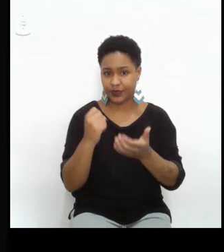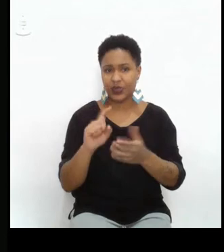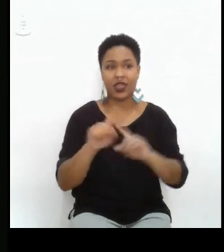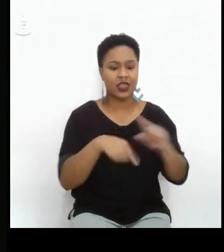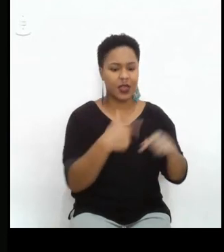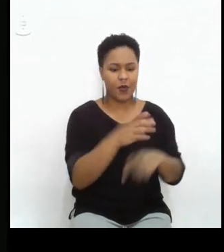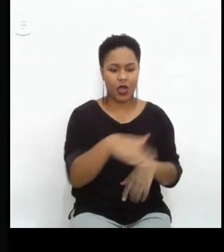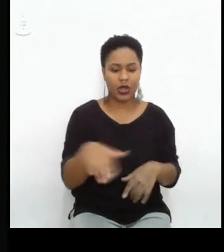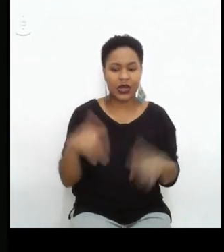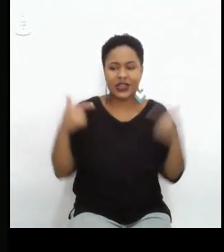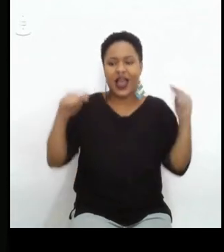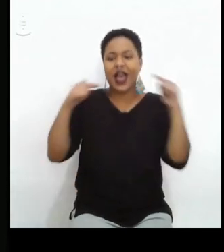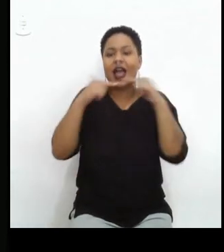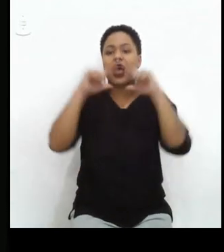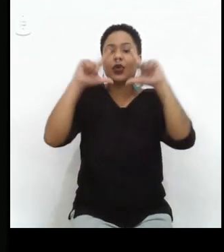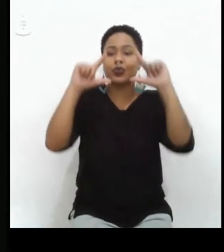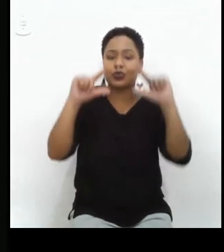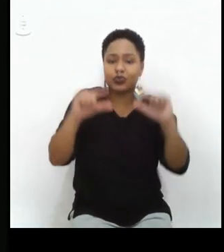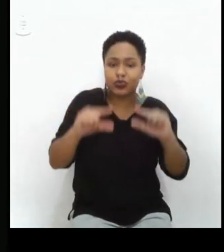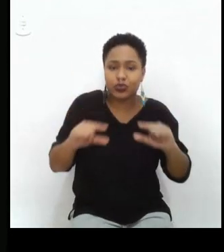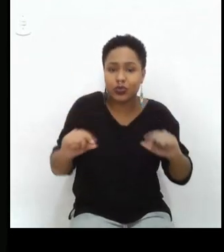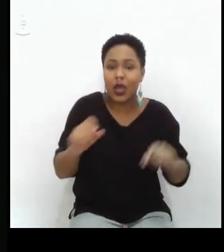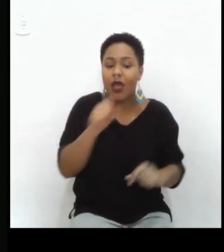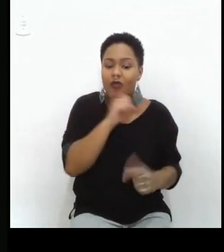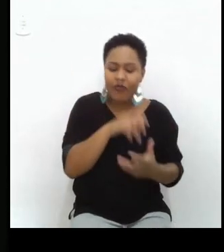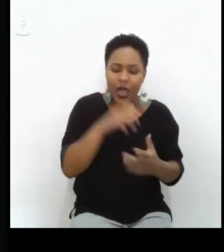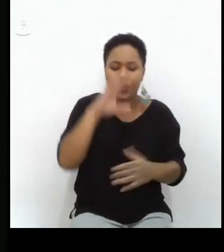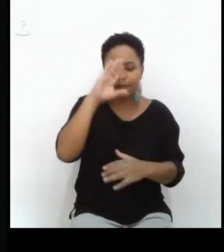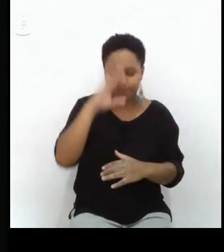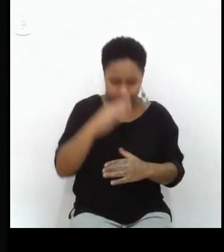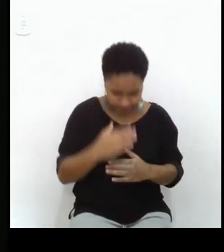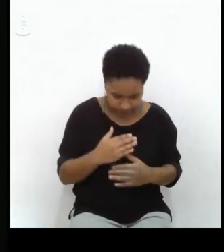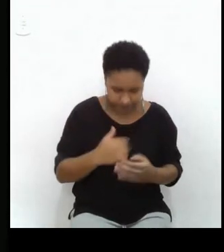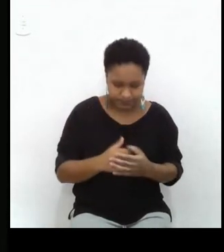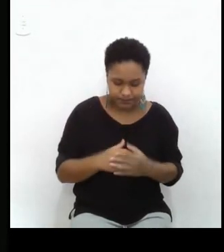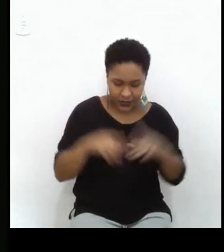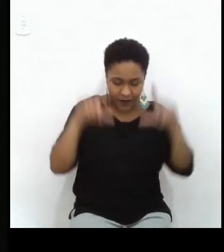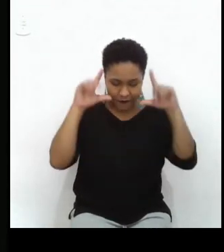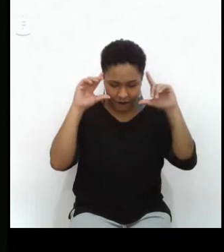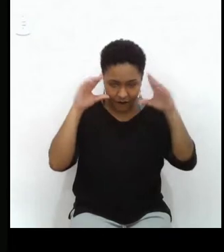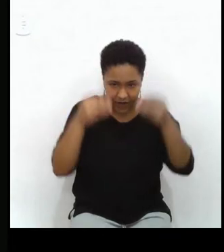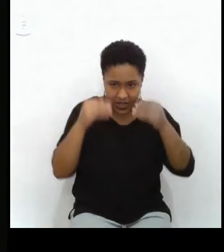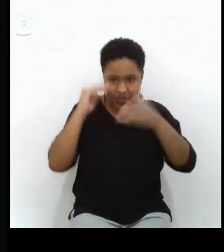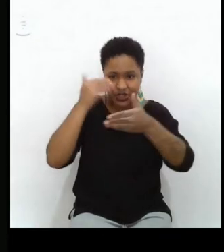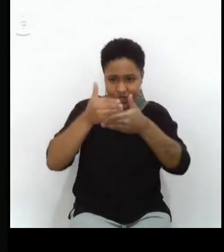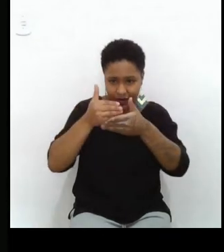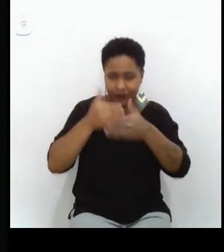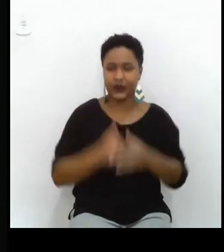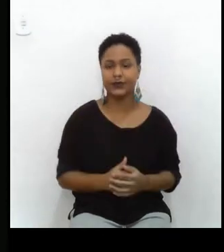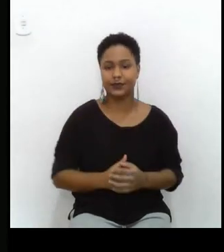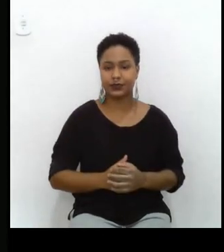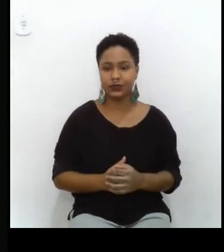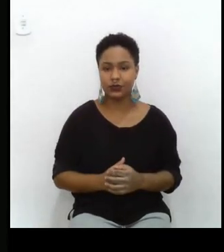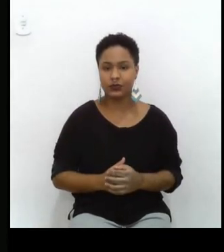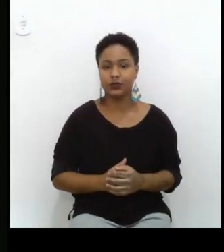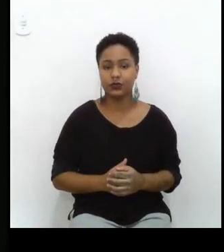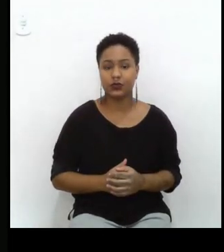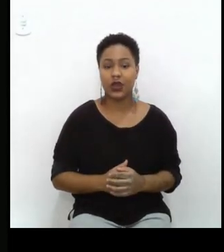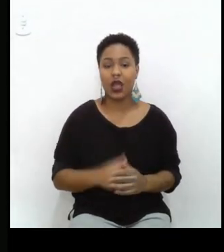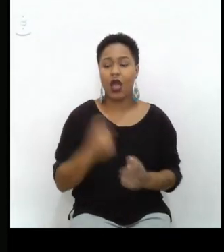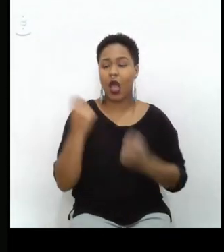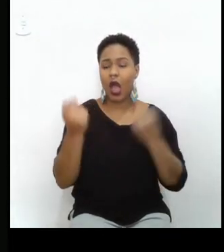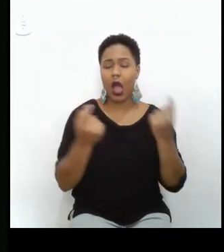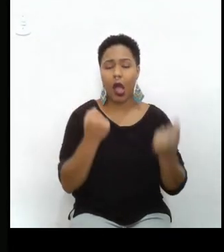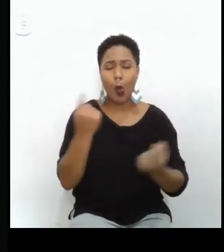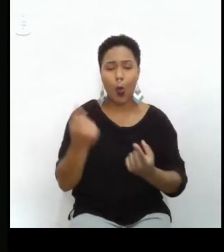suína as mais velhas abaixavam a cabeça e fechavam os olhos alguns jovens da estavam de costas nas esteiras